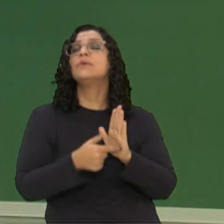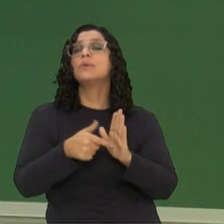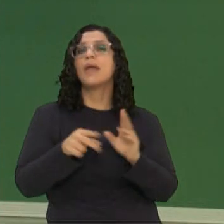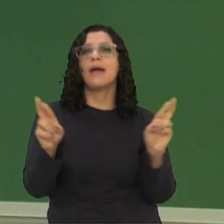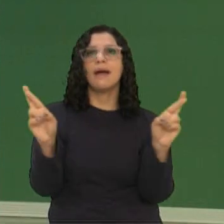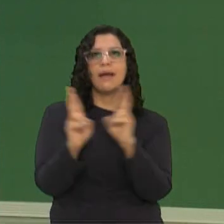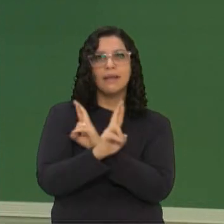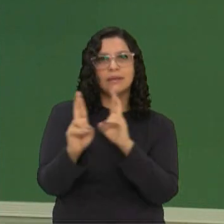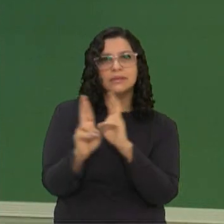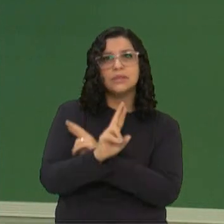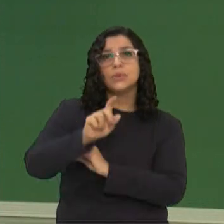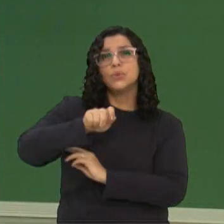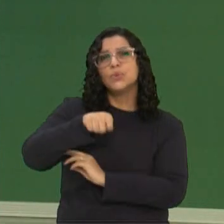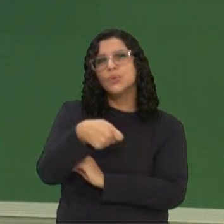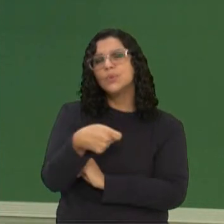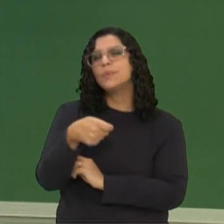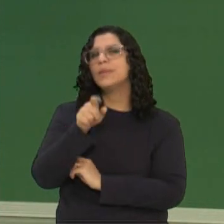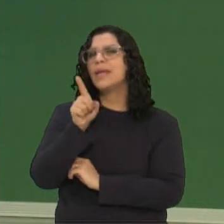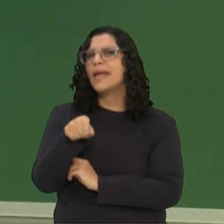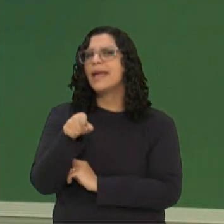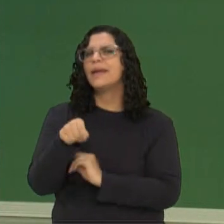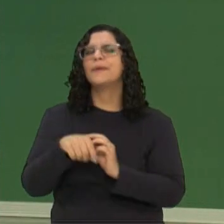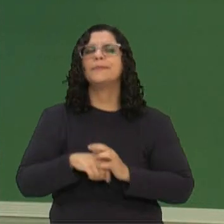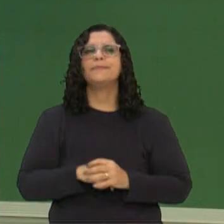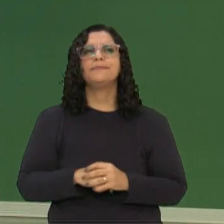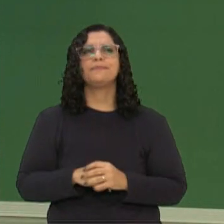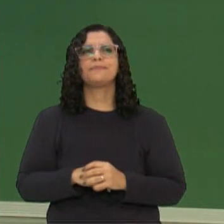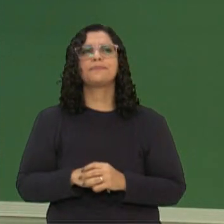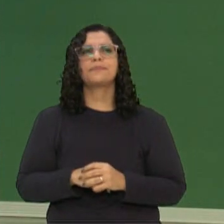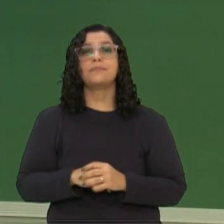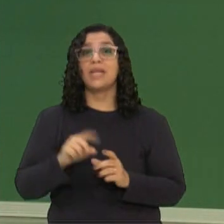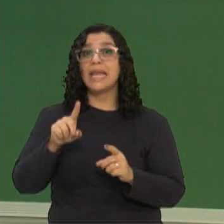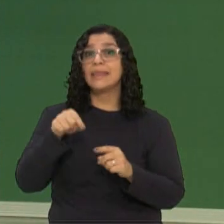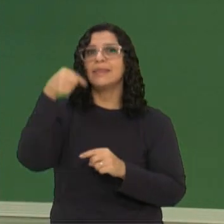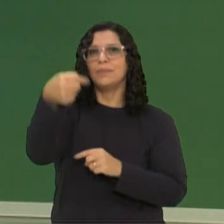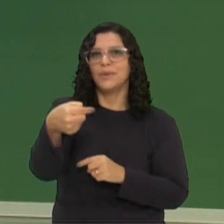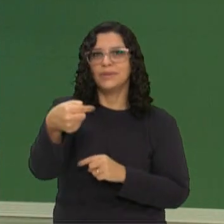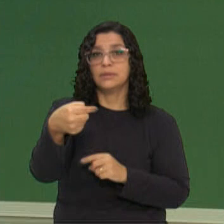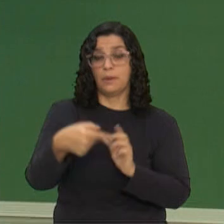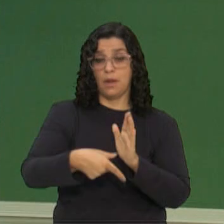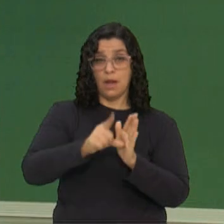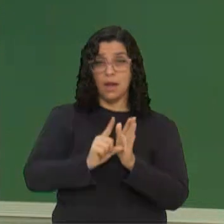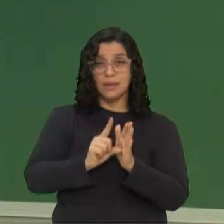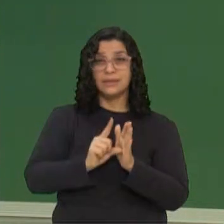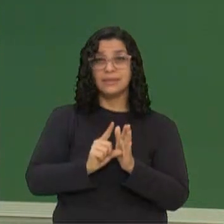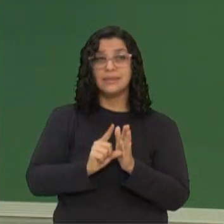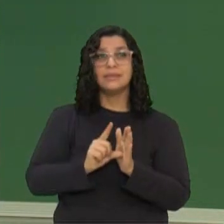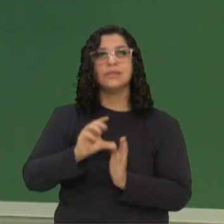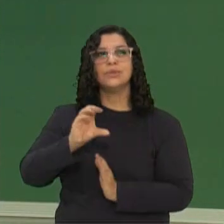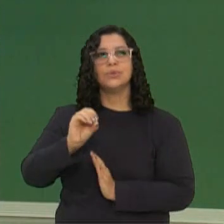estaria relacionado, mas ele veio depois do Oersted. O Faraday ele aproveitou os estudos do